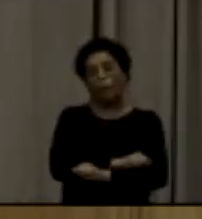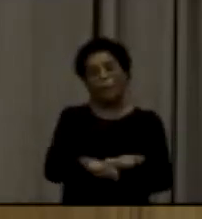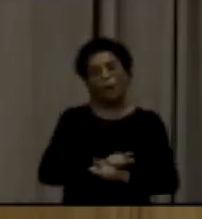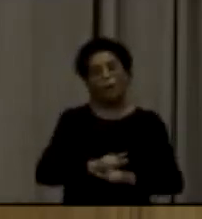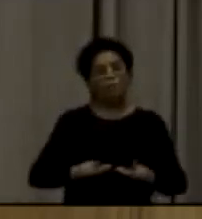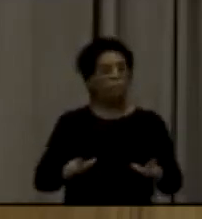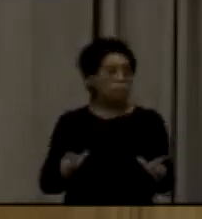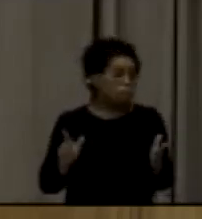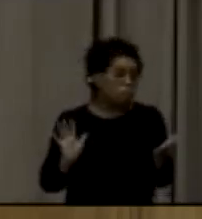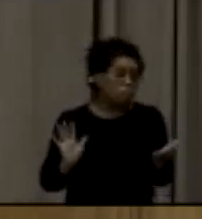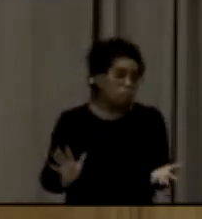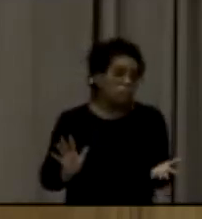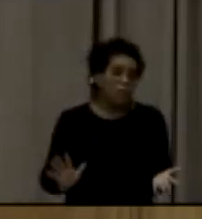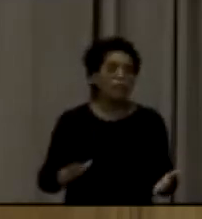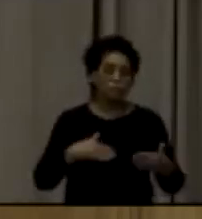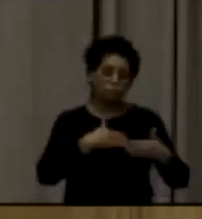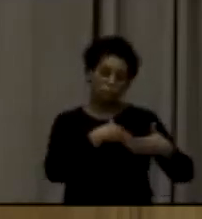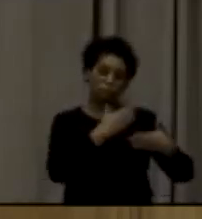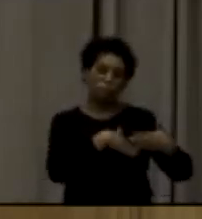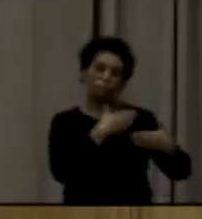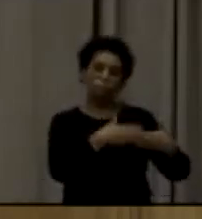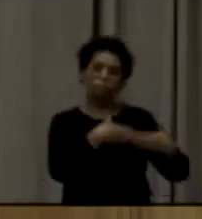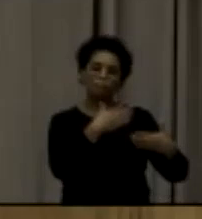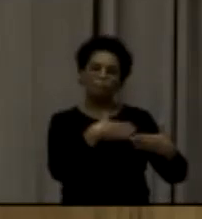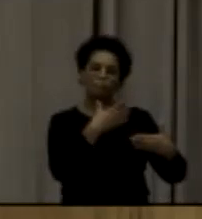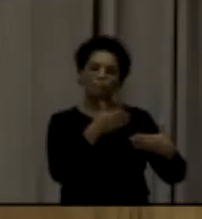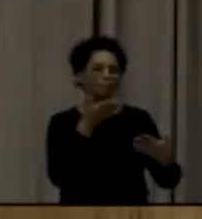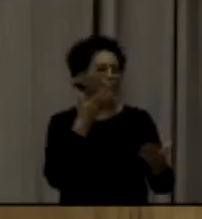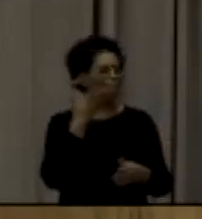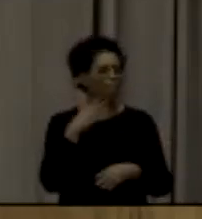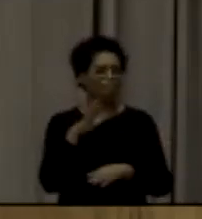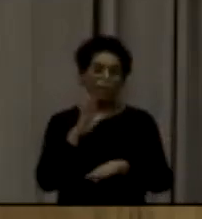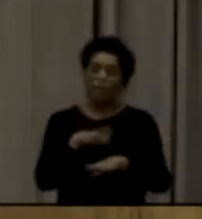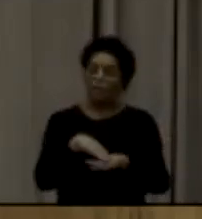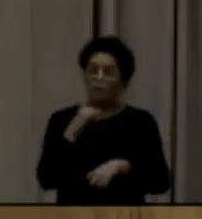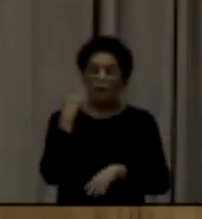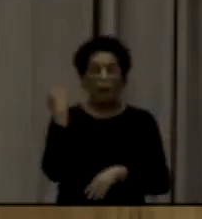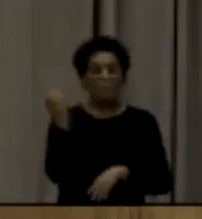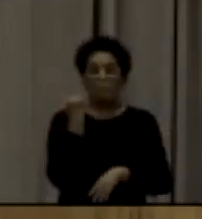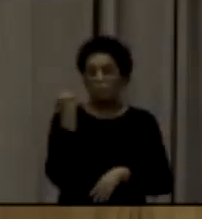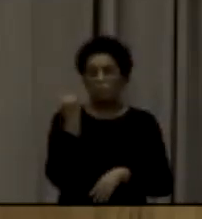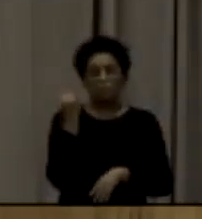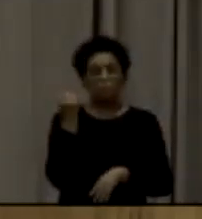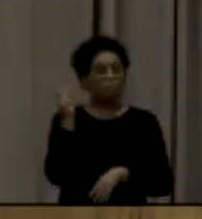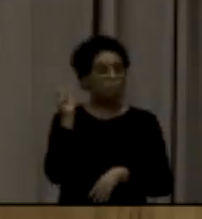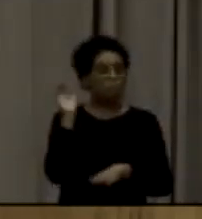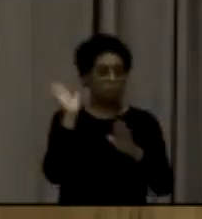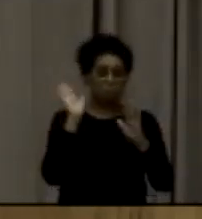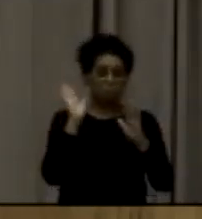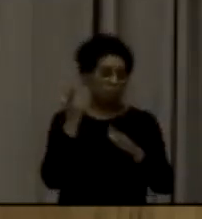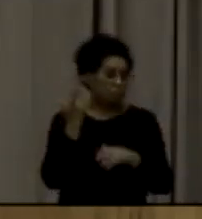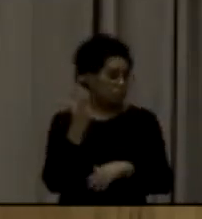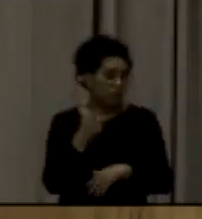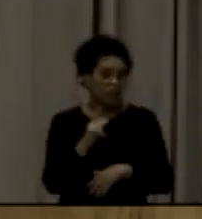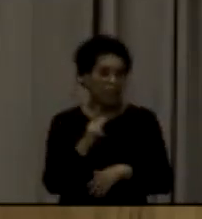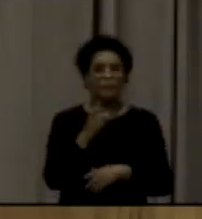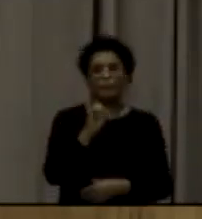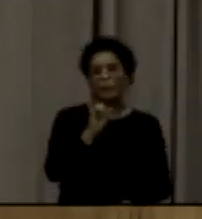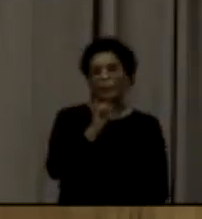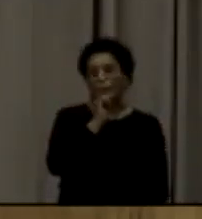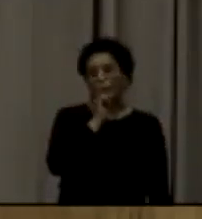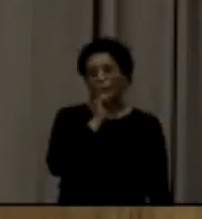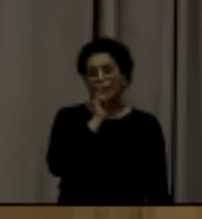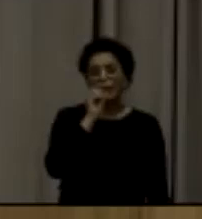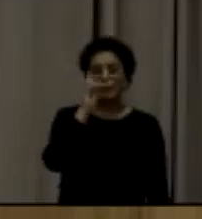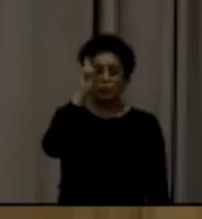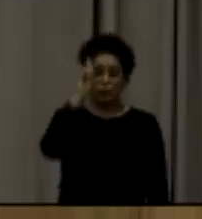as versões que se sucedem são cada vez menos importantes. Por exemplo, a questão dos direitos humanos, da